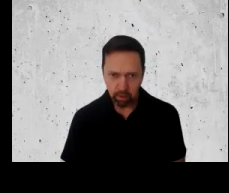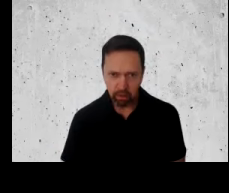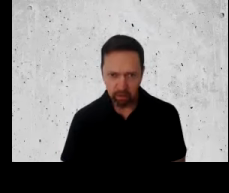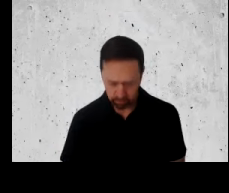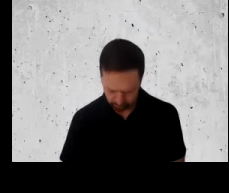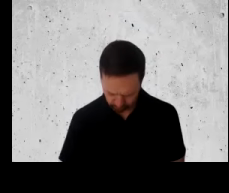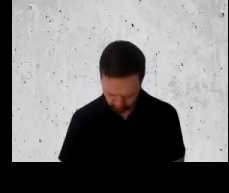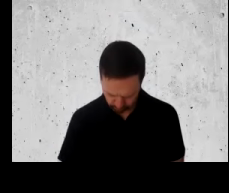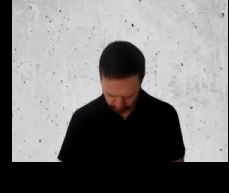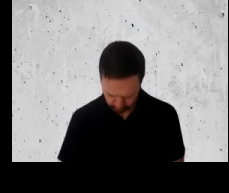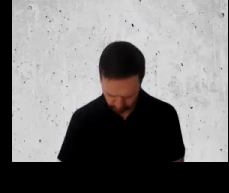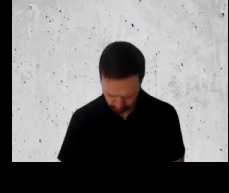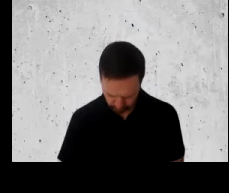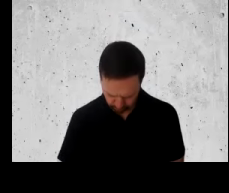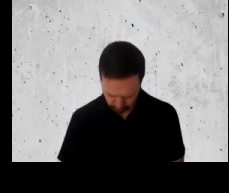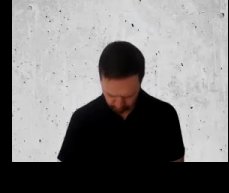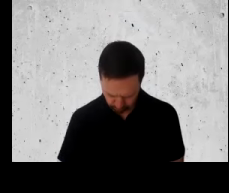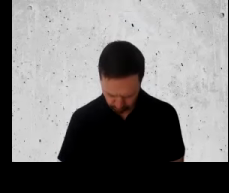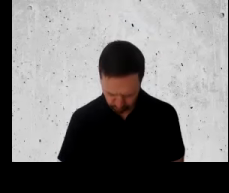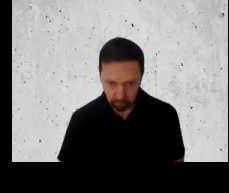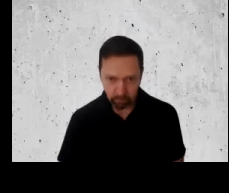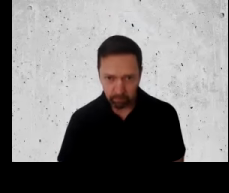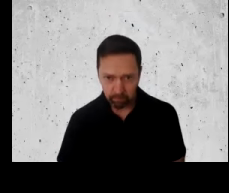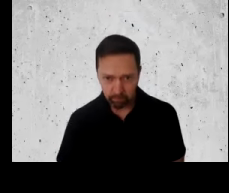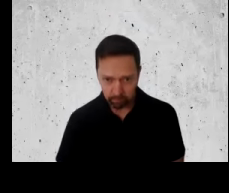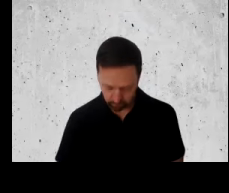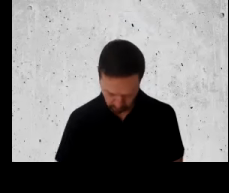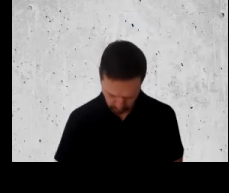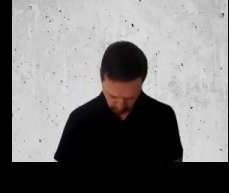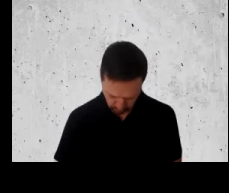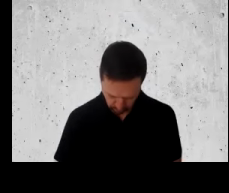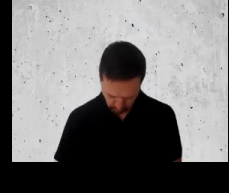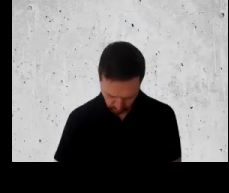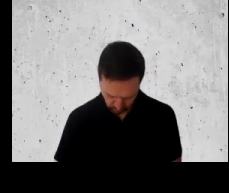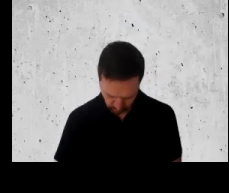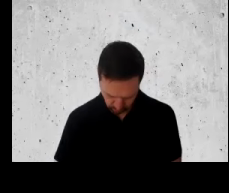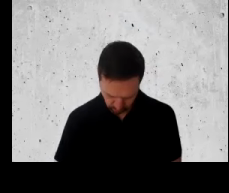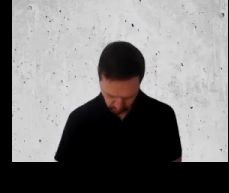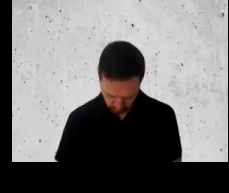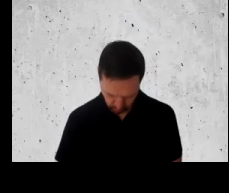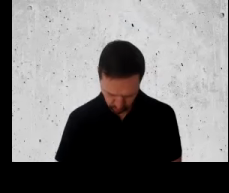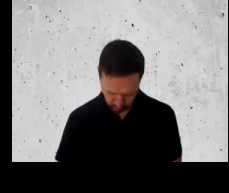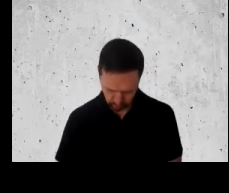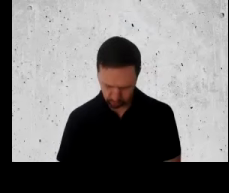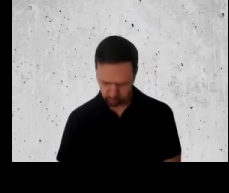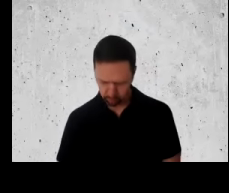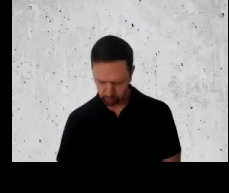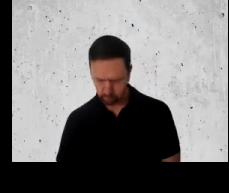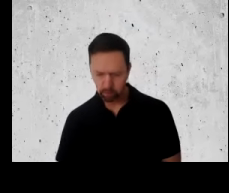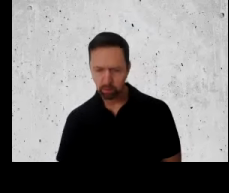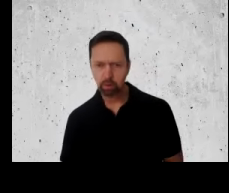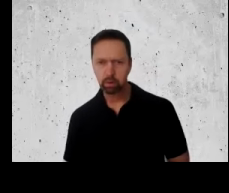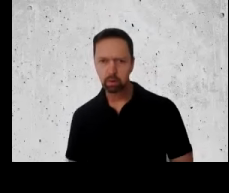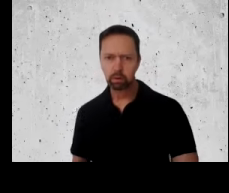beleza. Eu sou formado em engenharia civil lá na Faculdade de Alagoas.